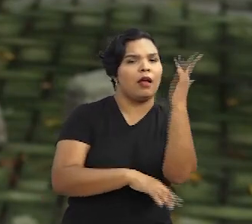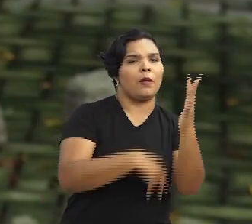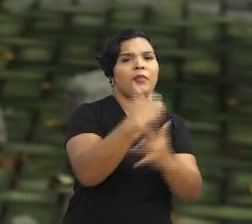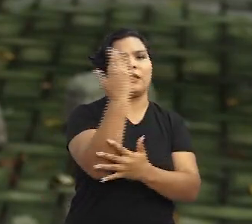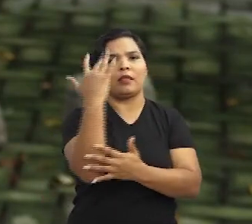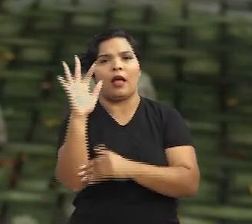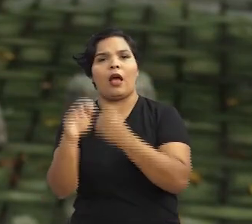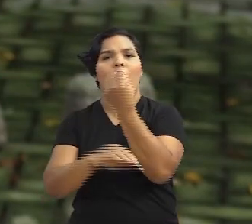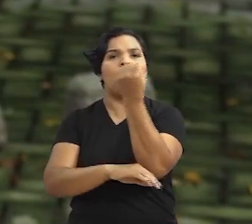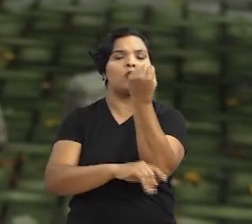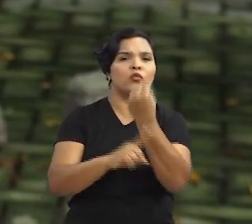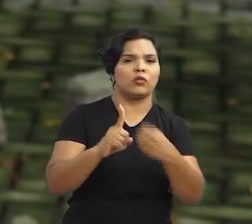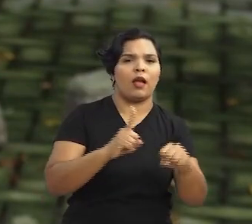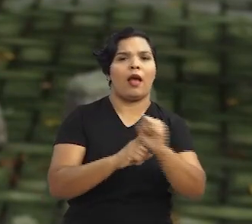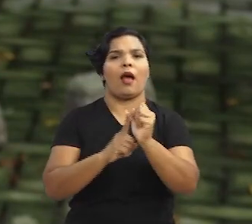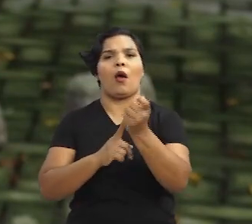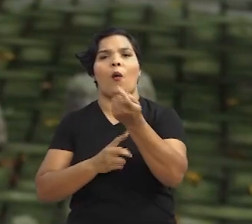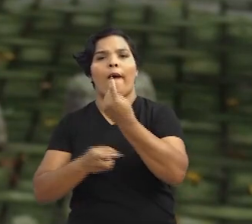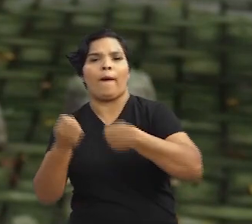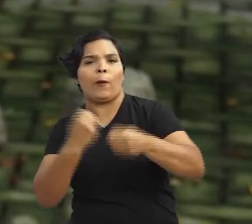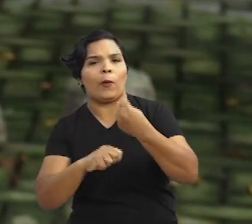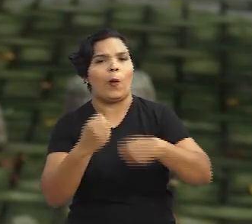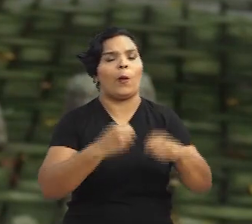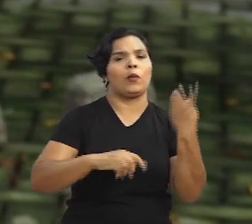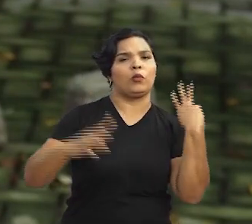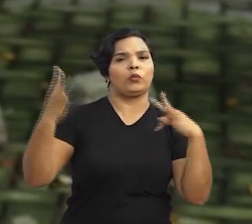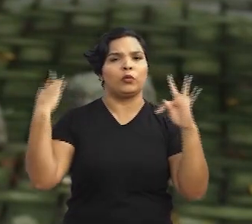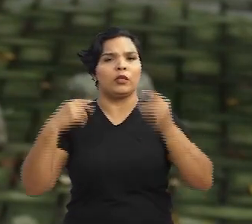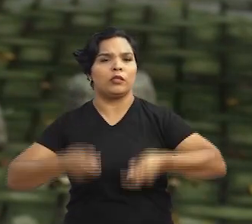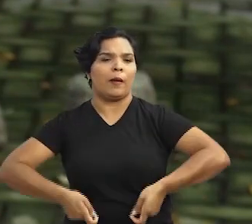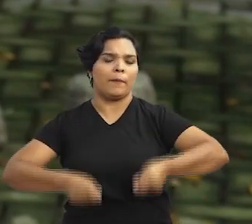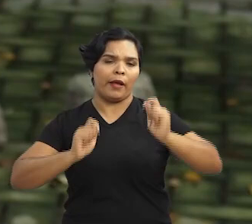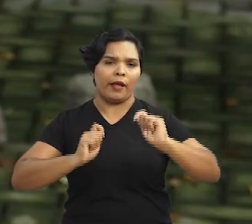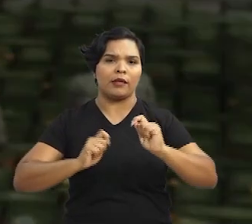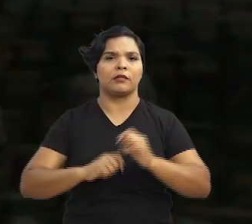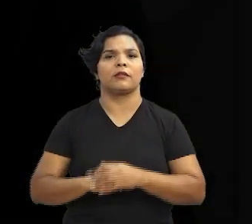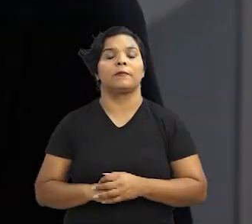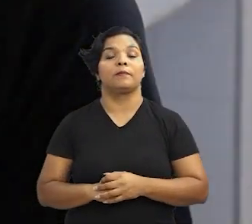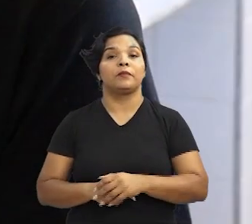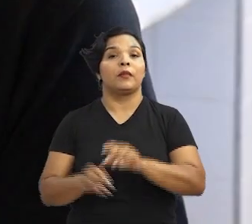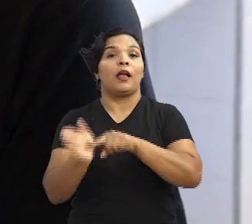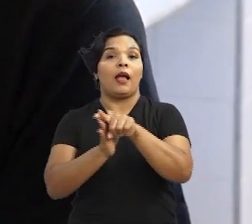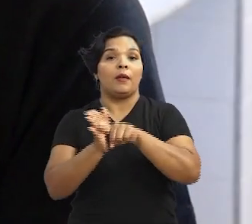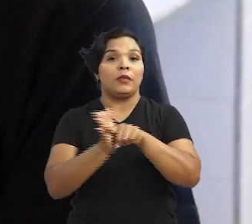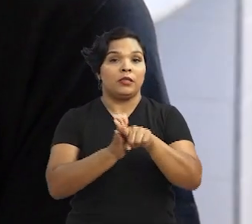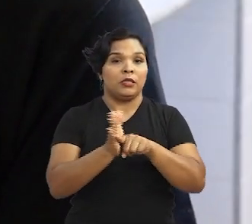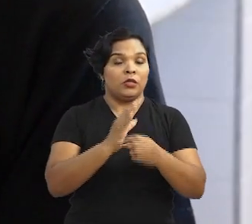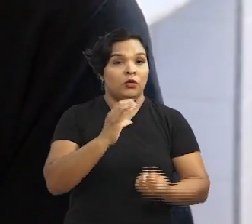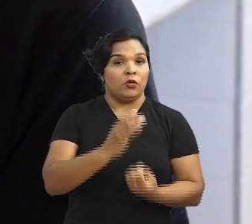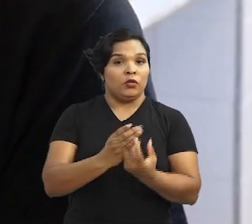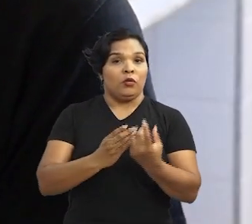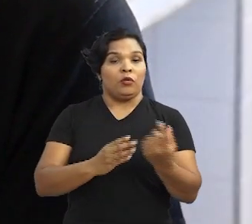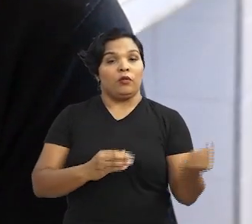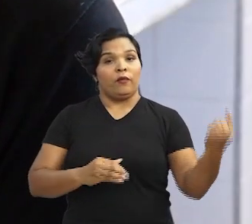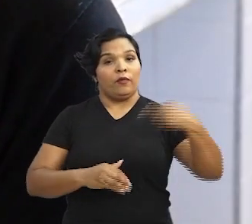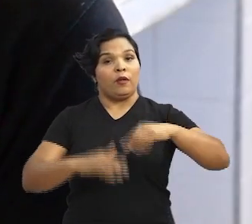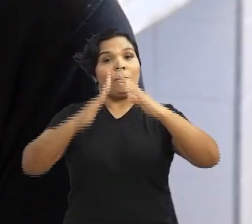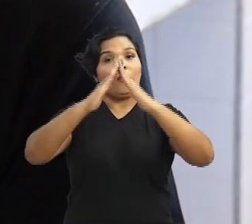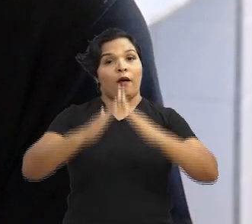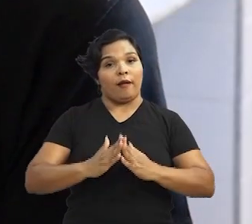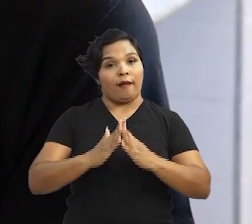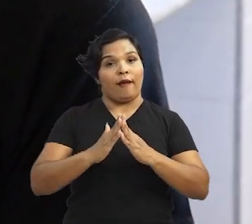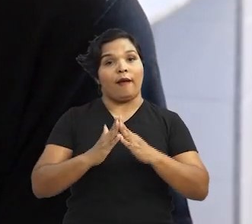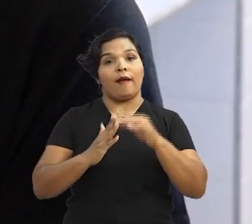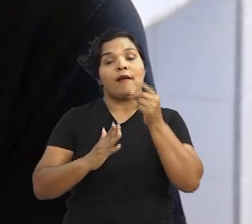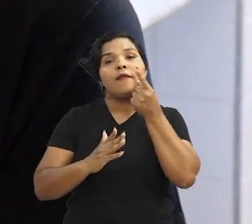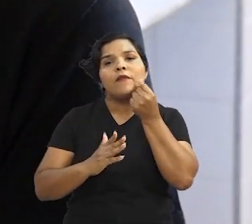área ambiental, questões sociais, questões econômicas, né, envolvendo o turismo e a pesca, né? A pesquisa surgiu quando eu vim morar aqui em